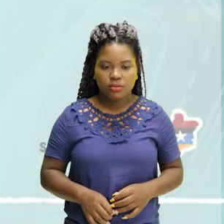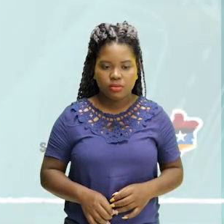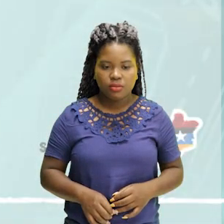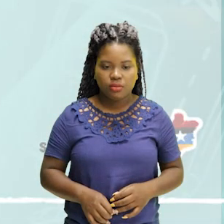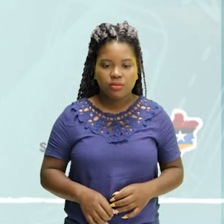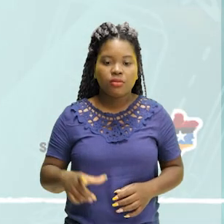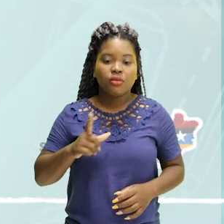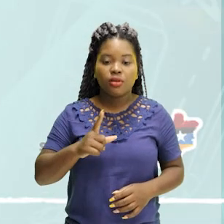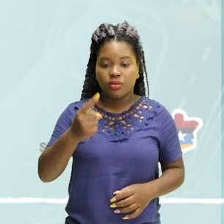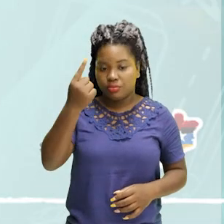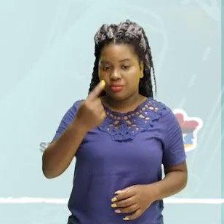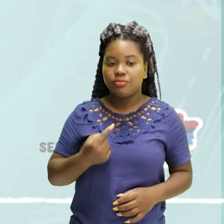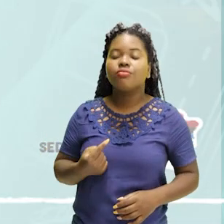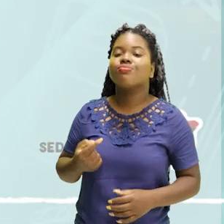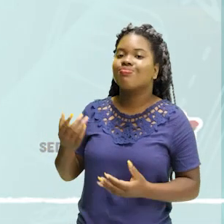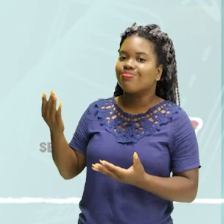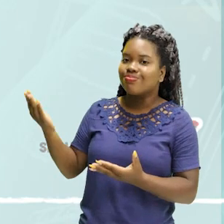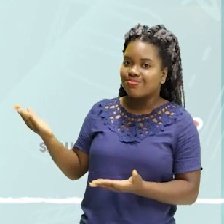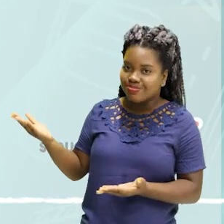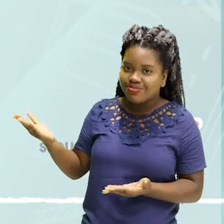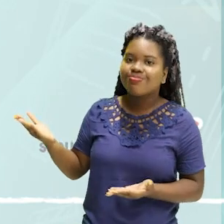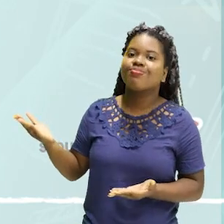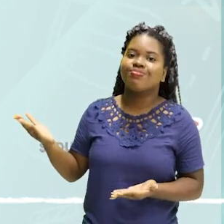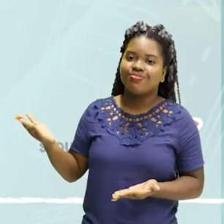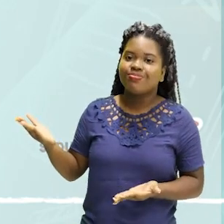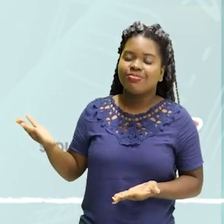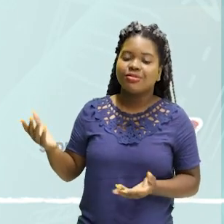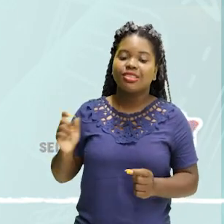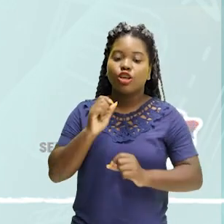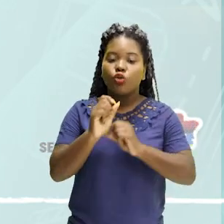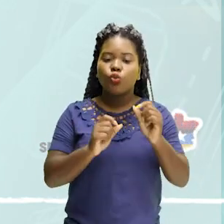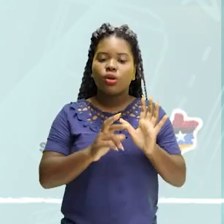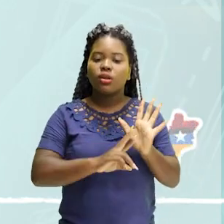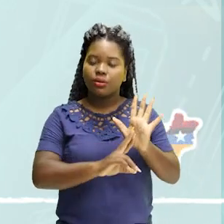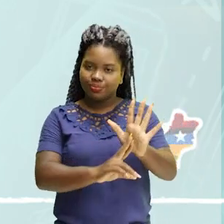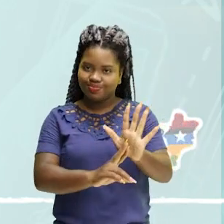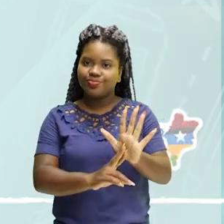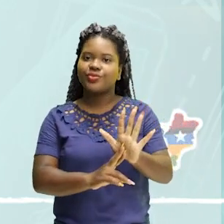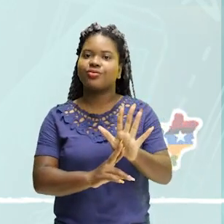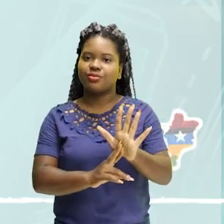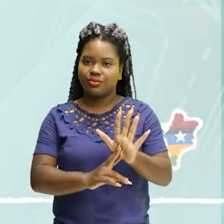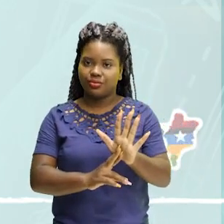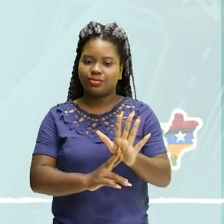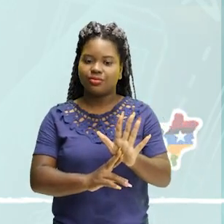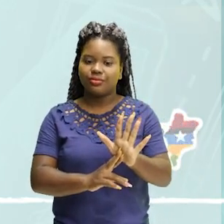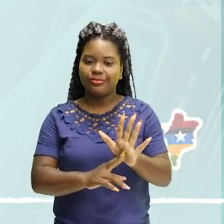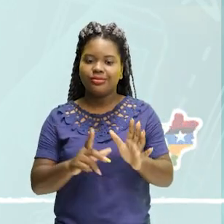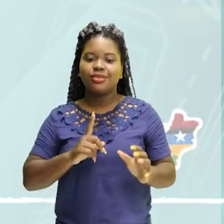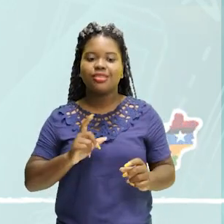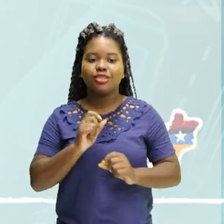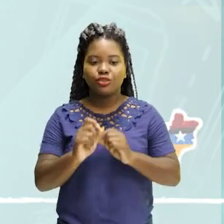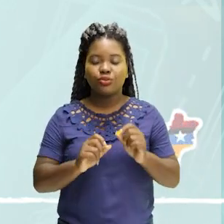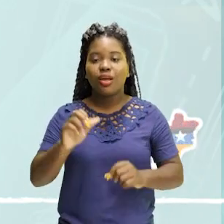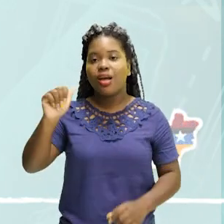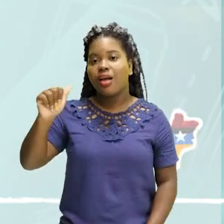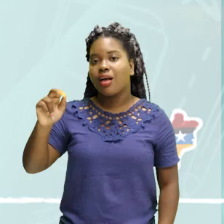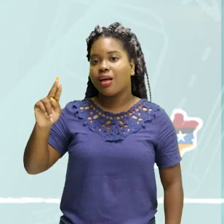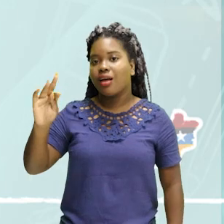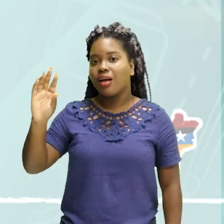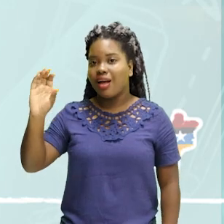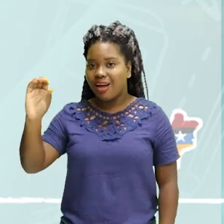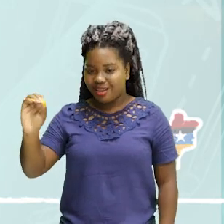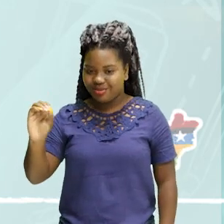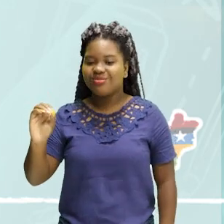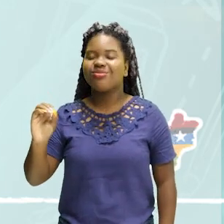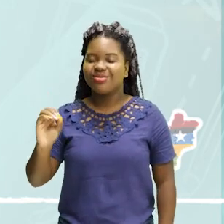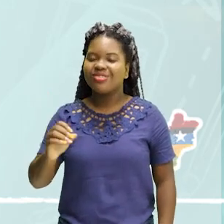uma figura que eu trouxe para vocês. Aqui, essa figura é de um alto que vocês conhecem, vocês